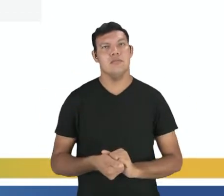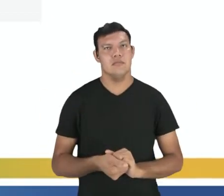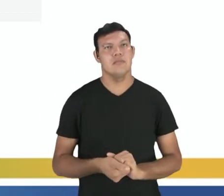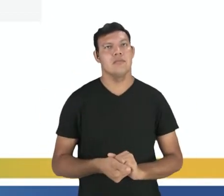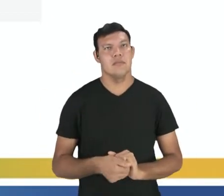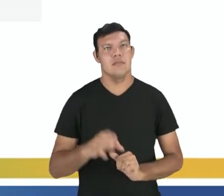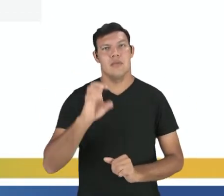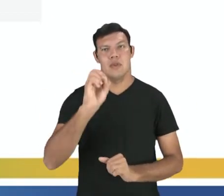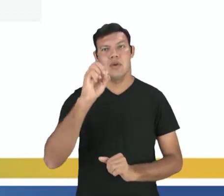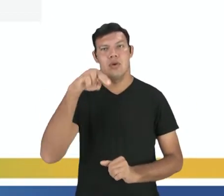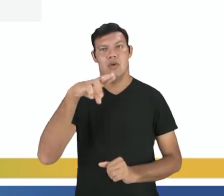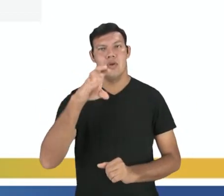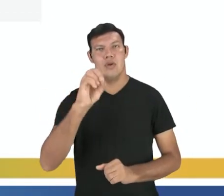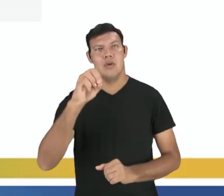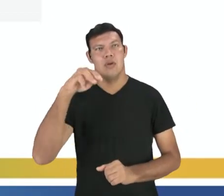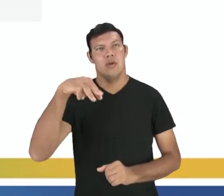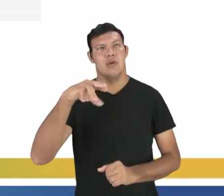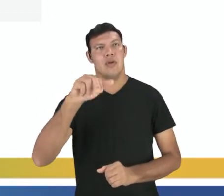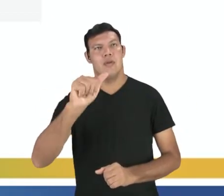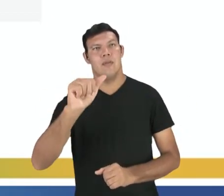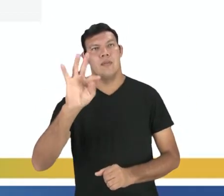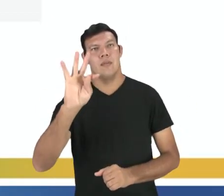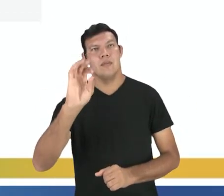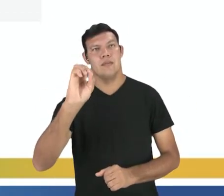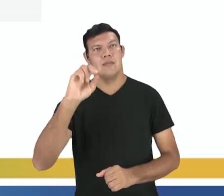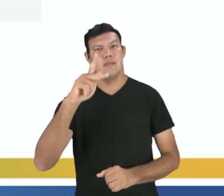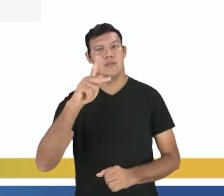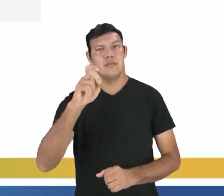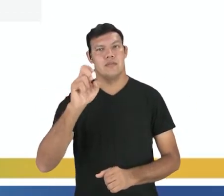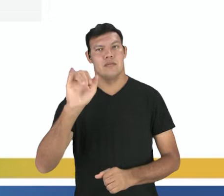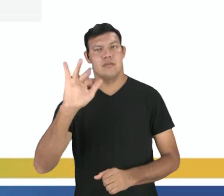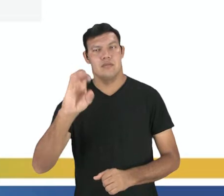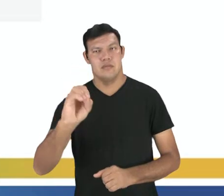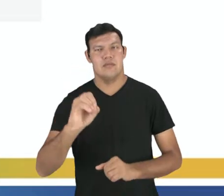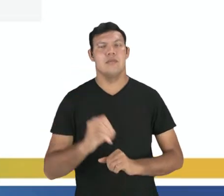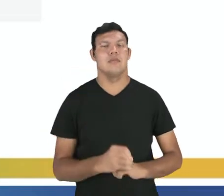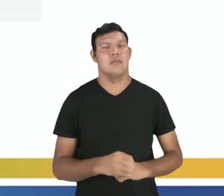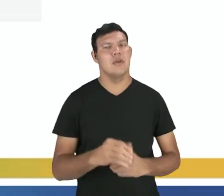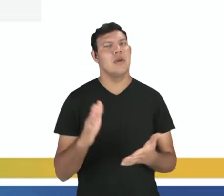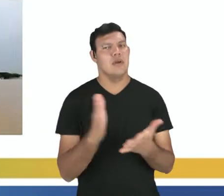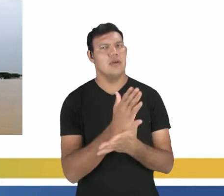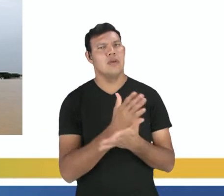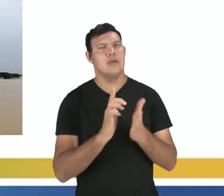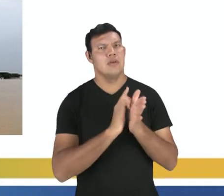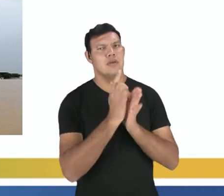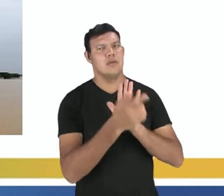as onomatopeias são mais características de alguns gêneros.